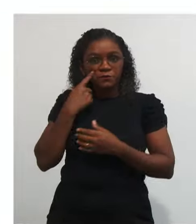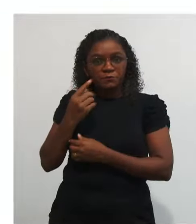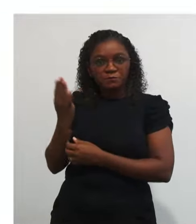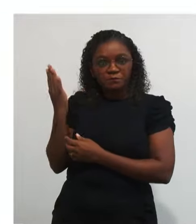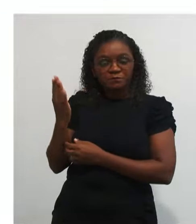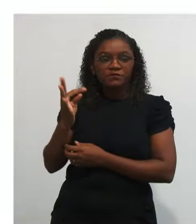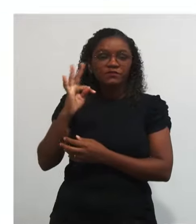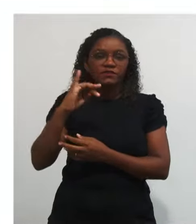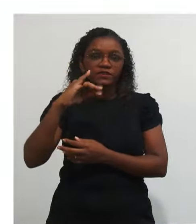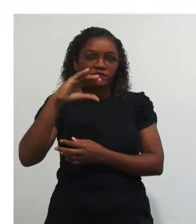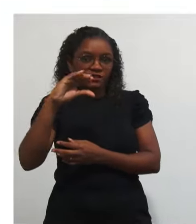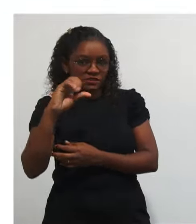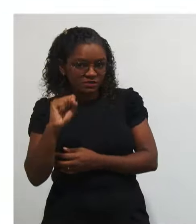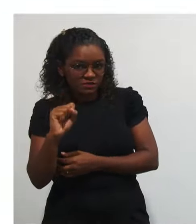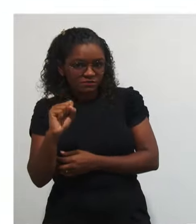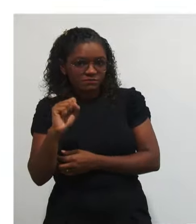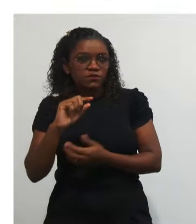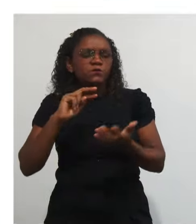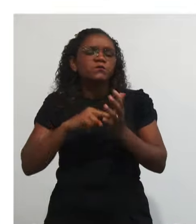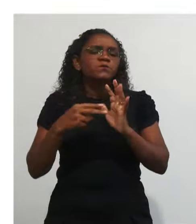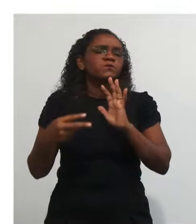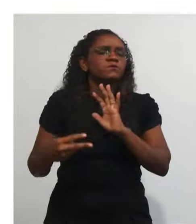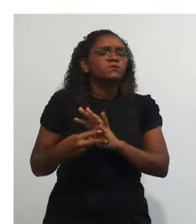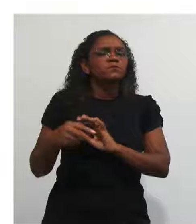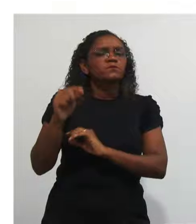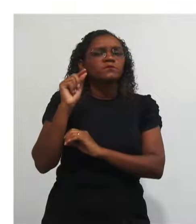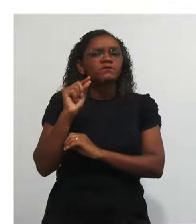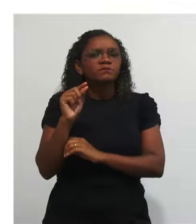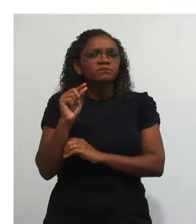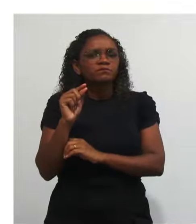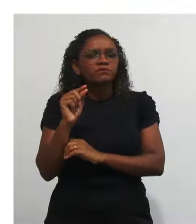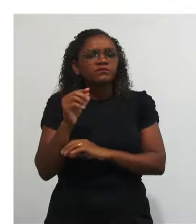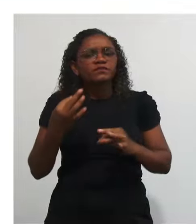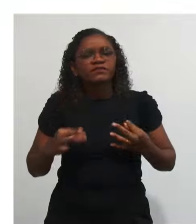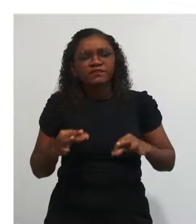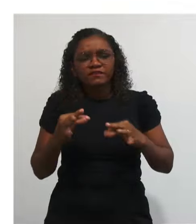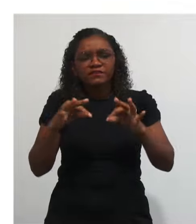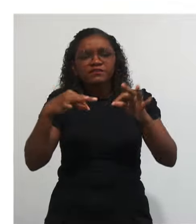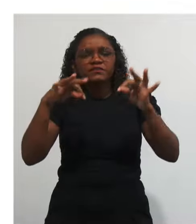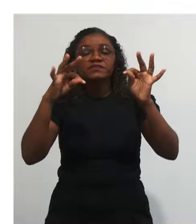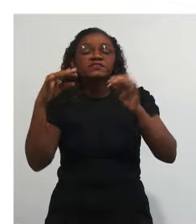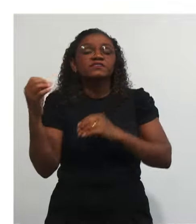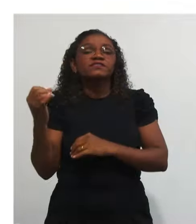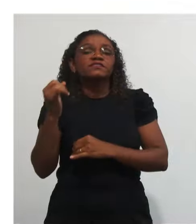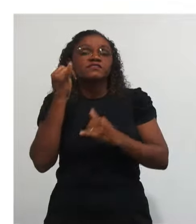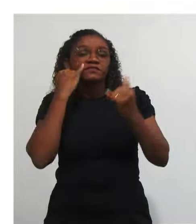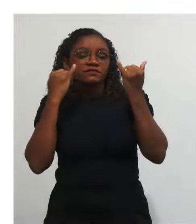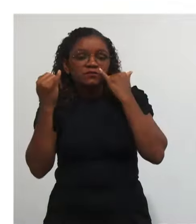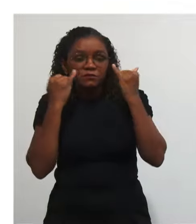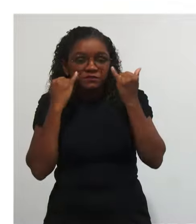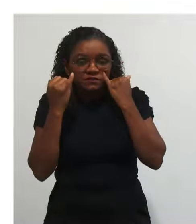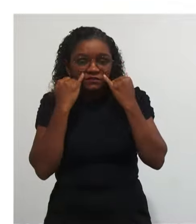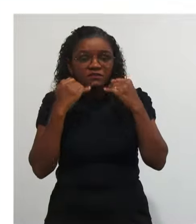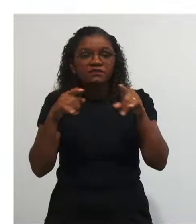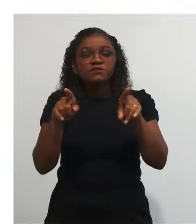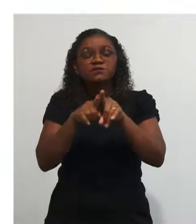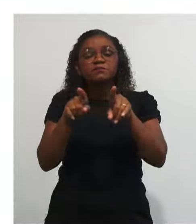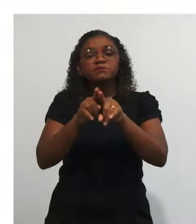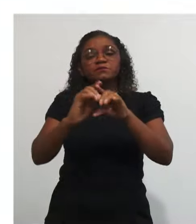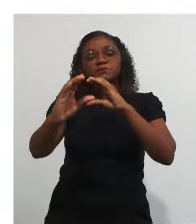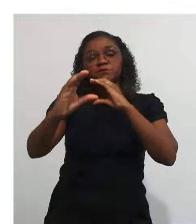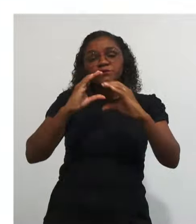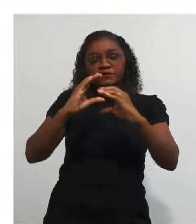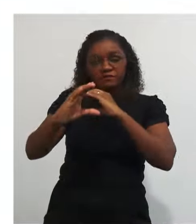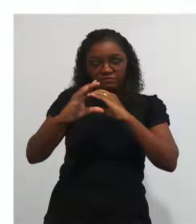vamos ver que essas tics nada mais nada menos são tecnologias da informação e comunicação